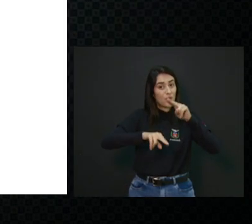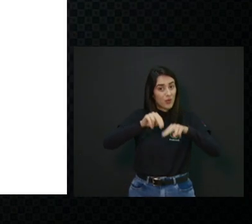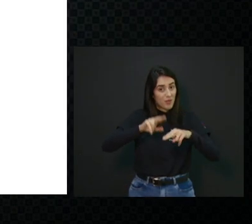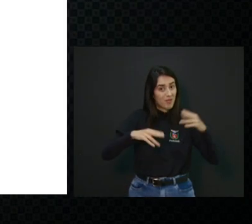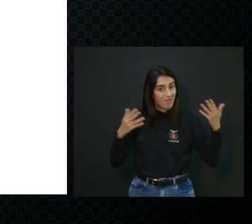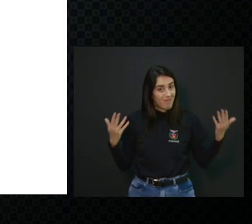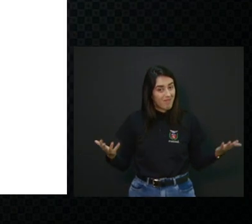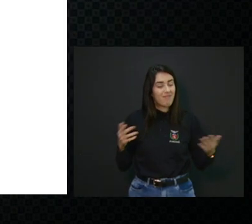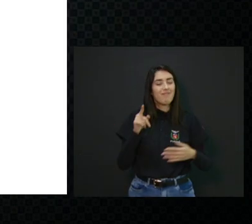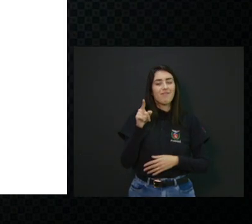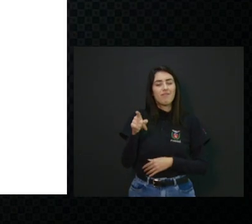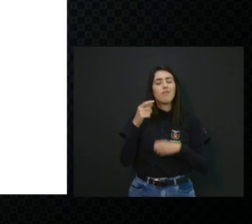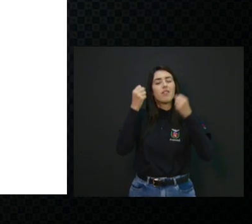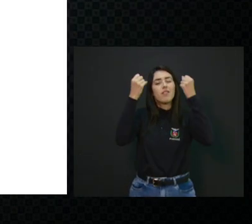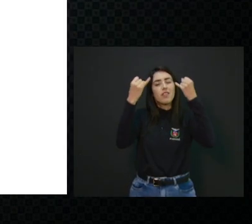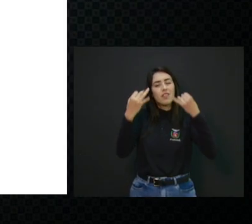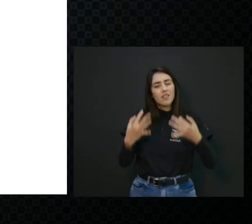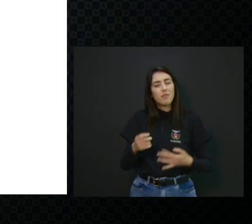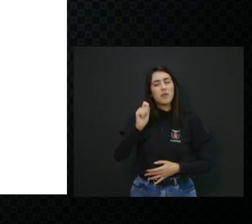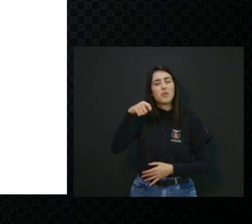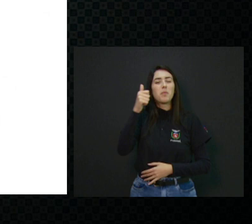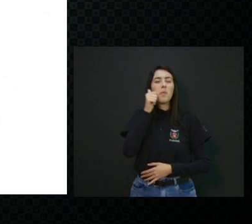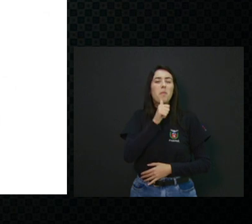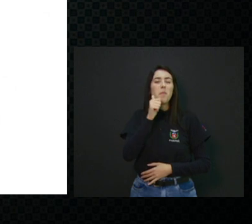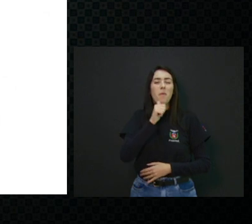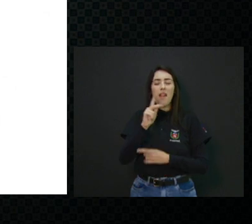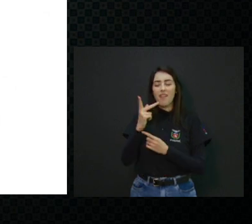você falasse, né, sobre a Helen Keller, né?